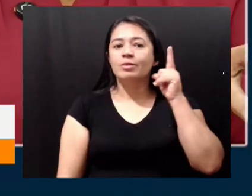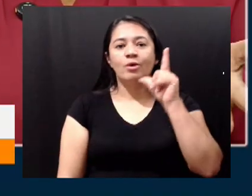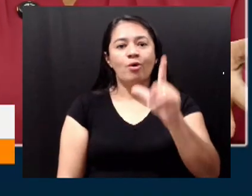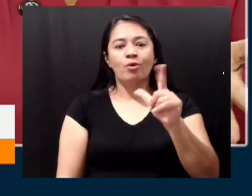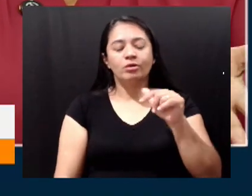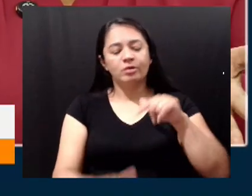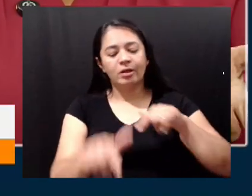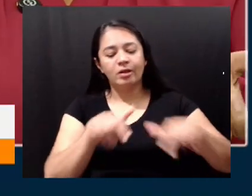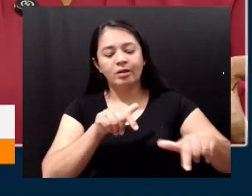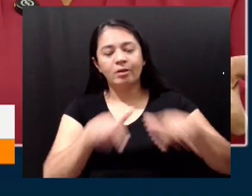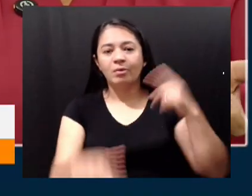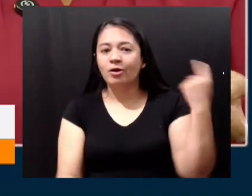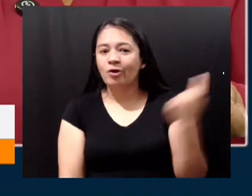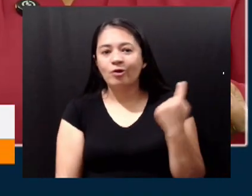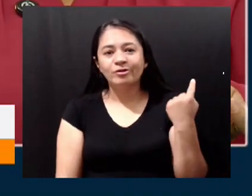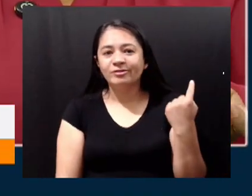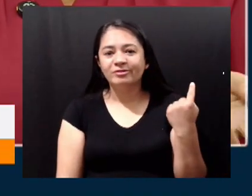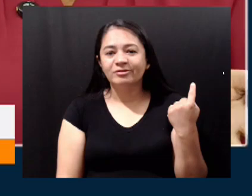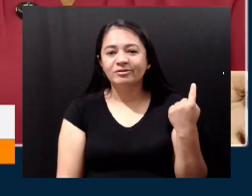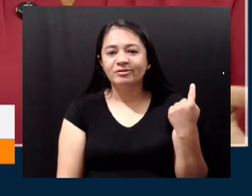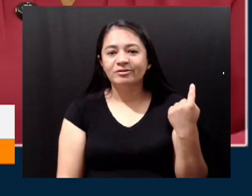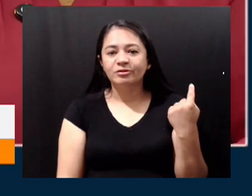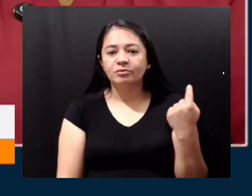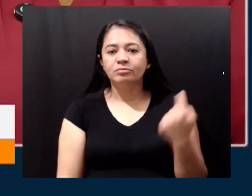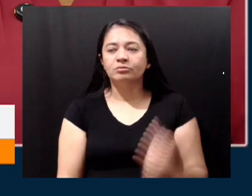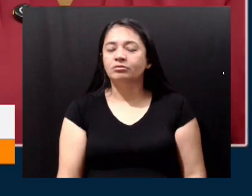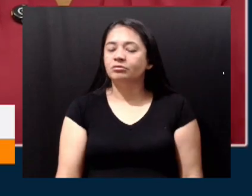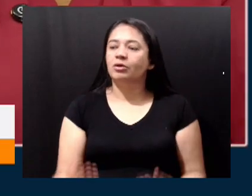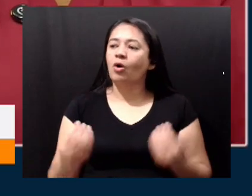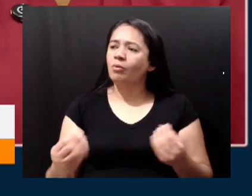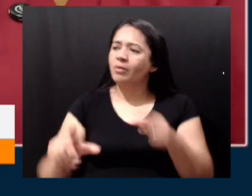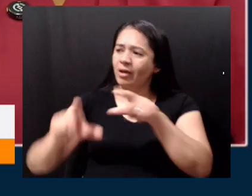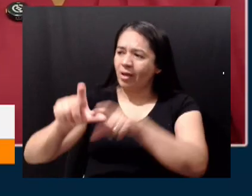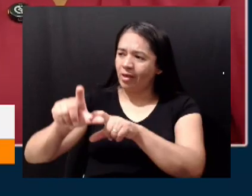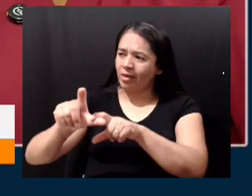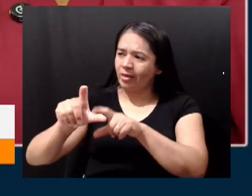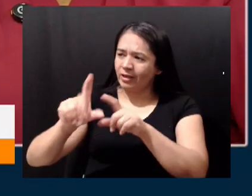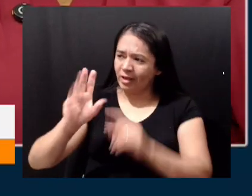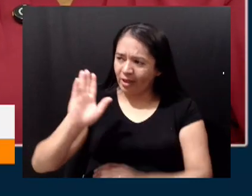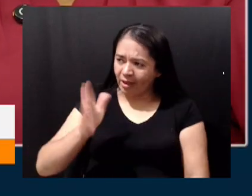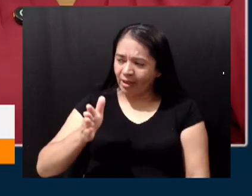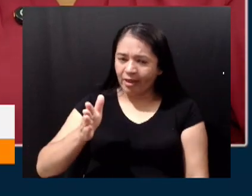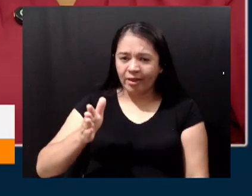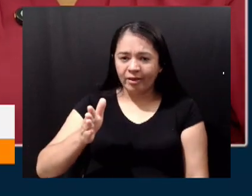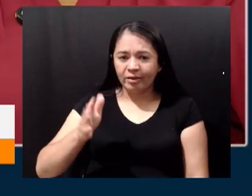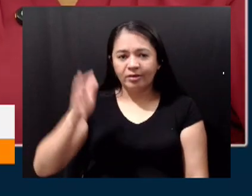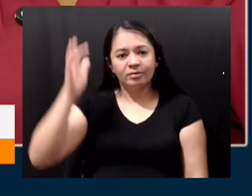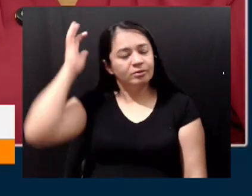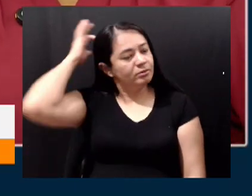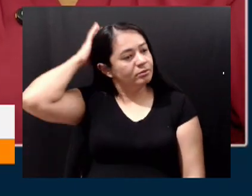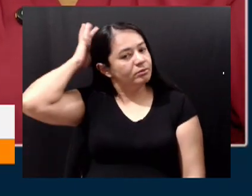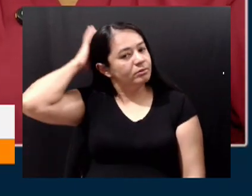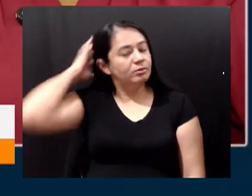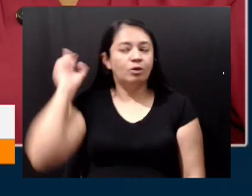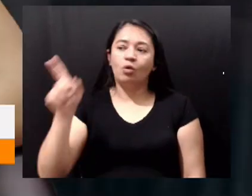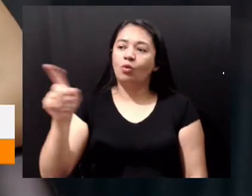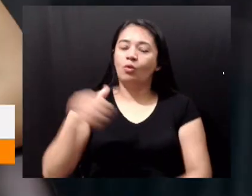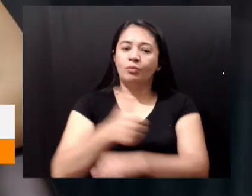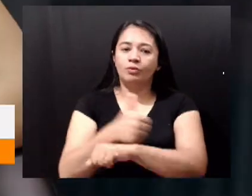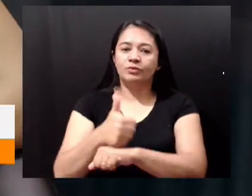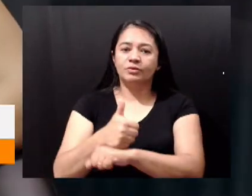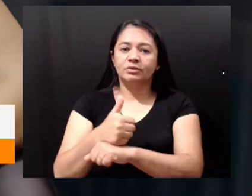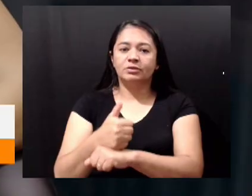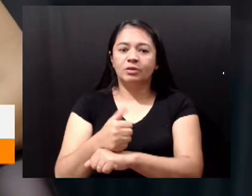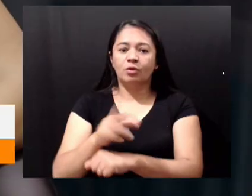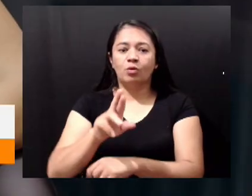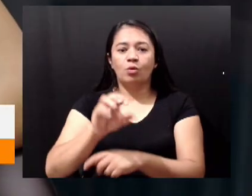E isso é uma dependência, doutora, né? É, é isso, como o Rogério muito bem Uhum, disse, essa questão